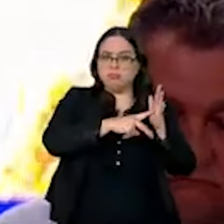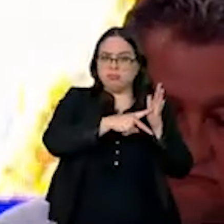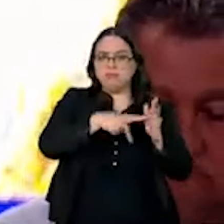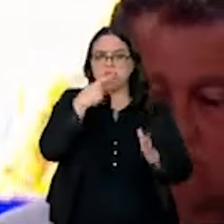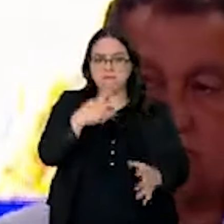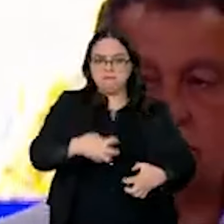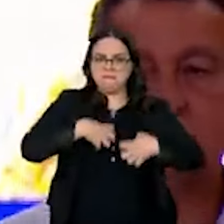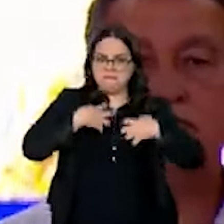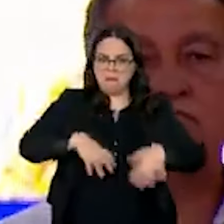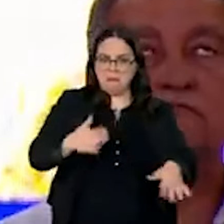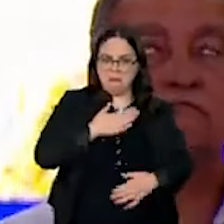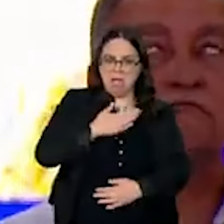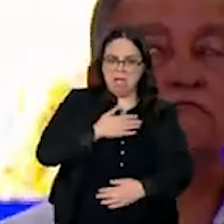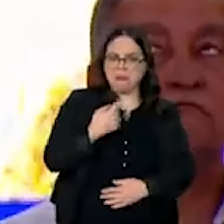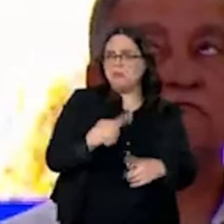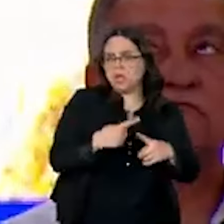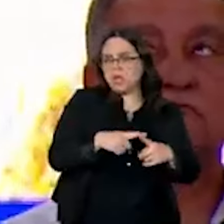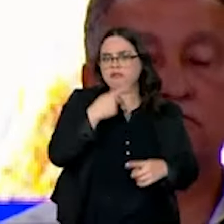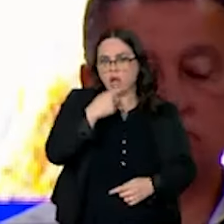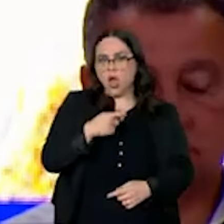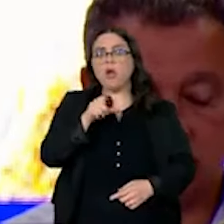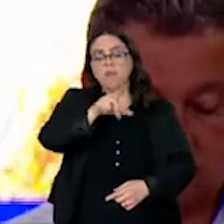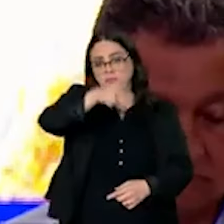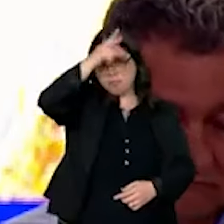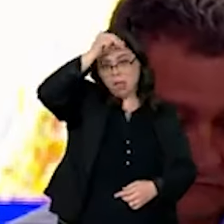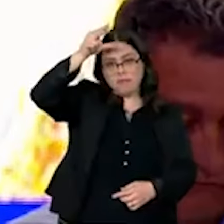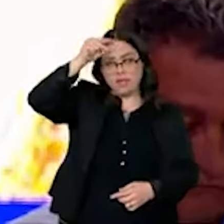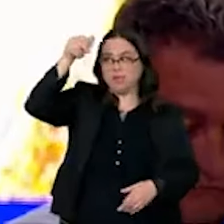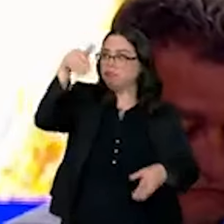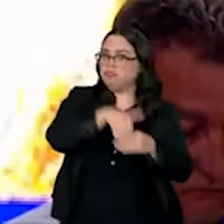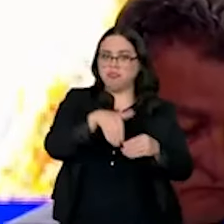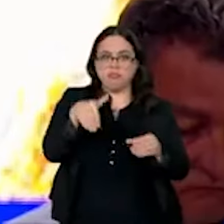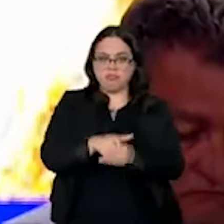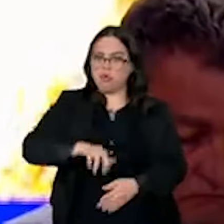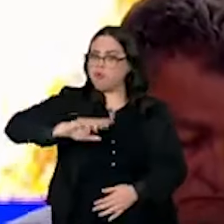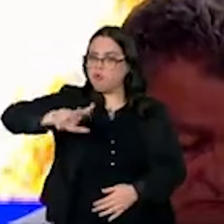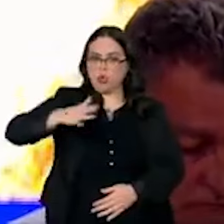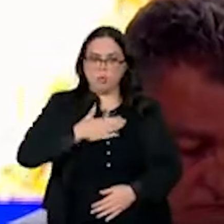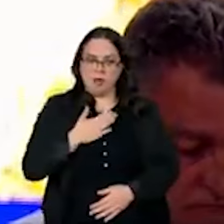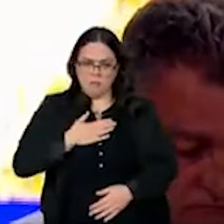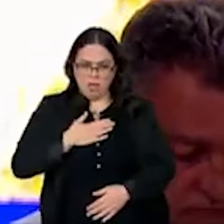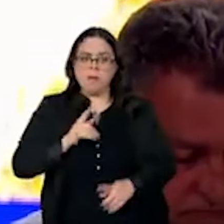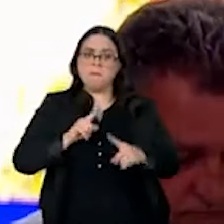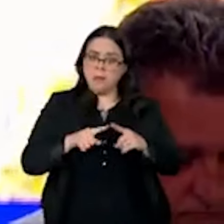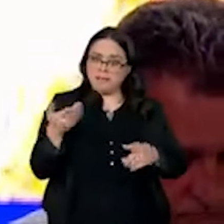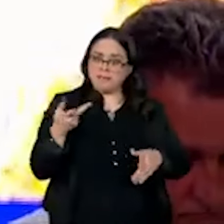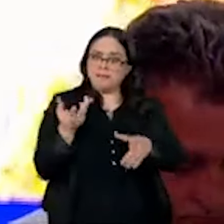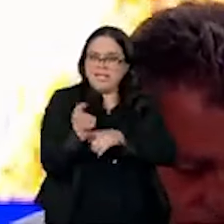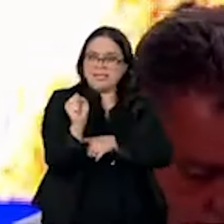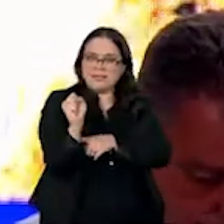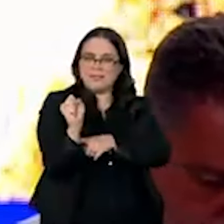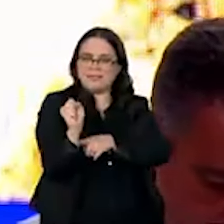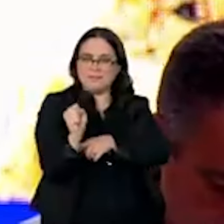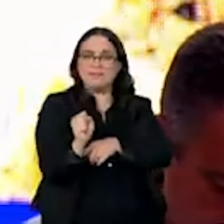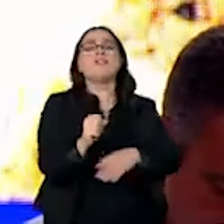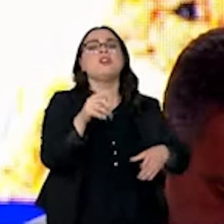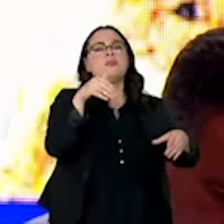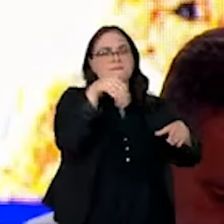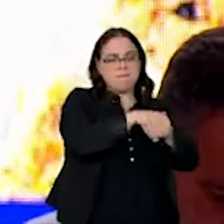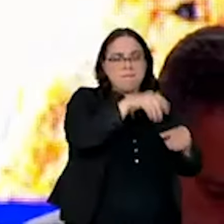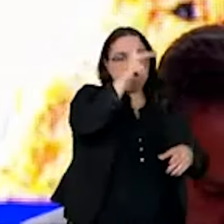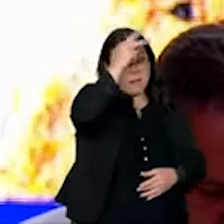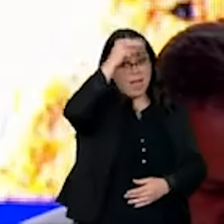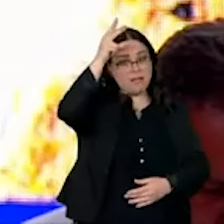muito irritado comigo, porque teve prefeito que não votou em mim para presidente, que foi premiado, e prefeito do meu